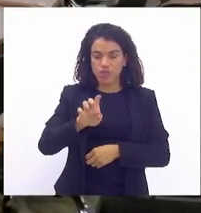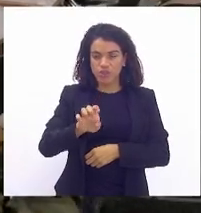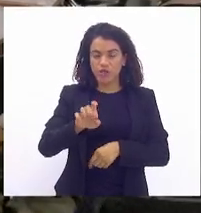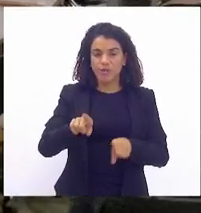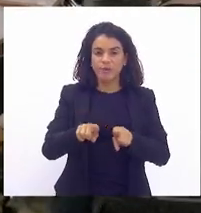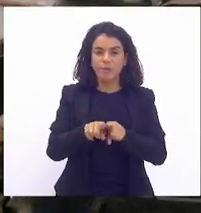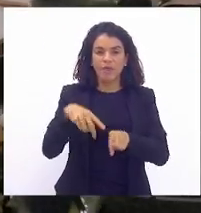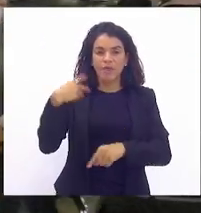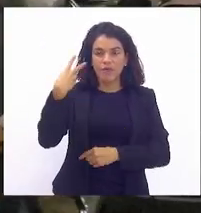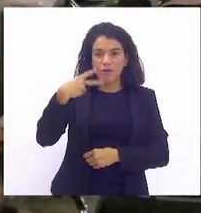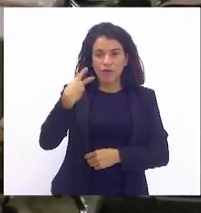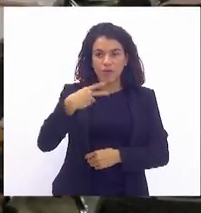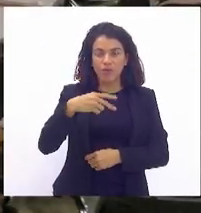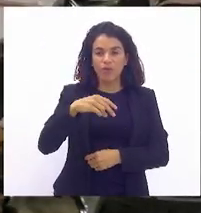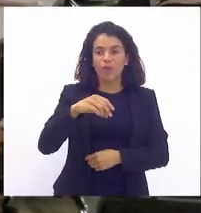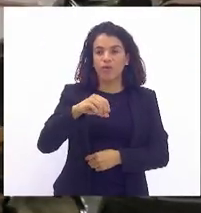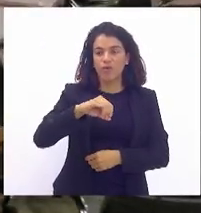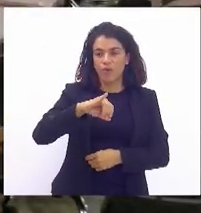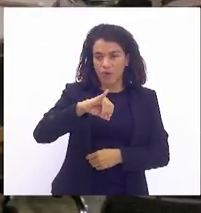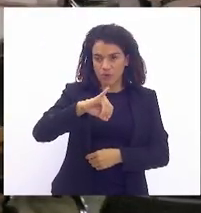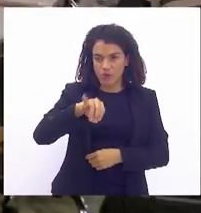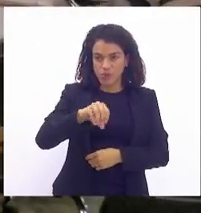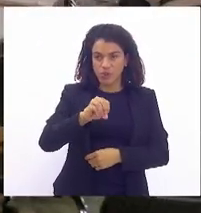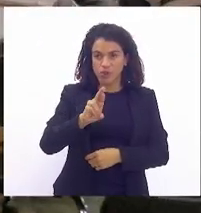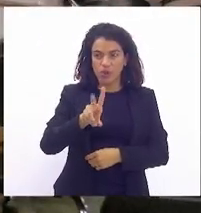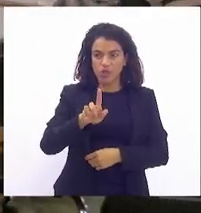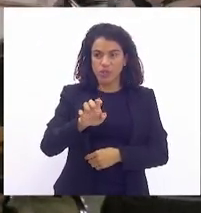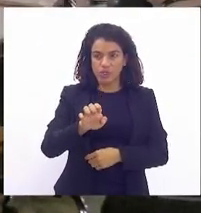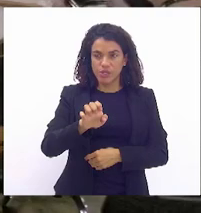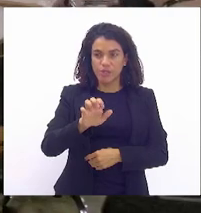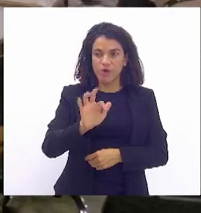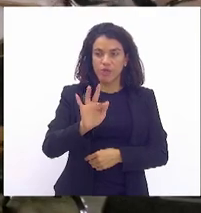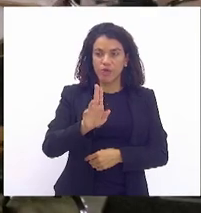vereador Rodrigo Furtado.